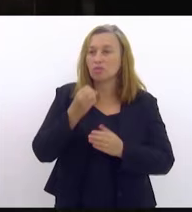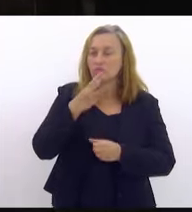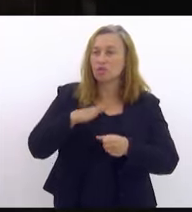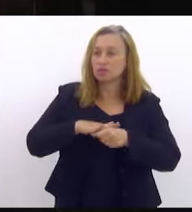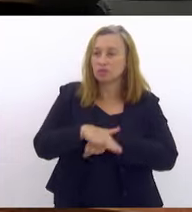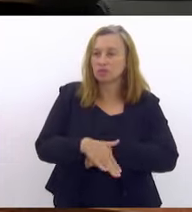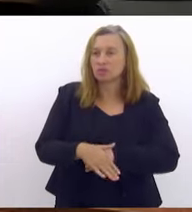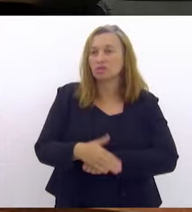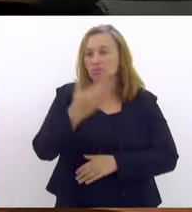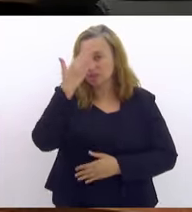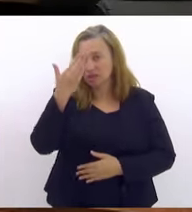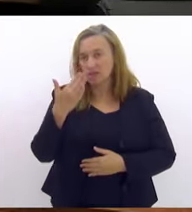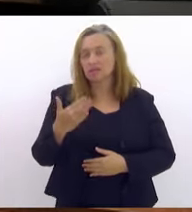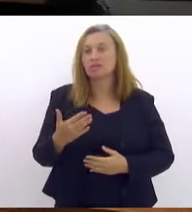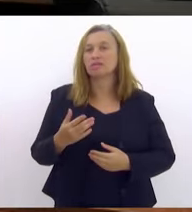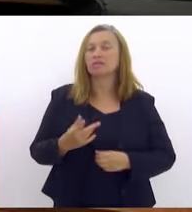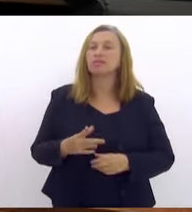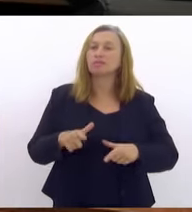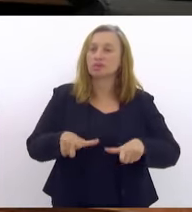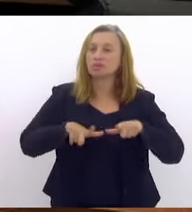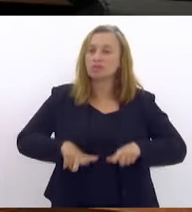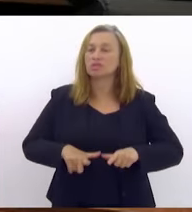Obrigada pela moção.